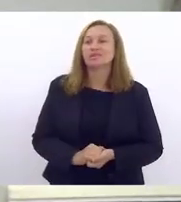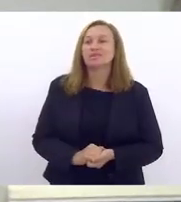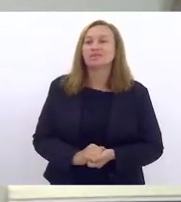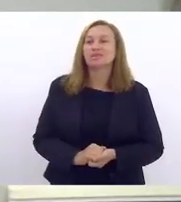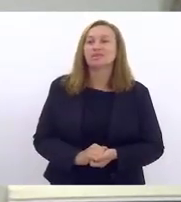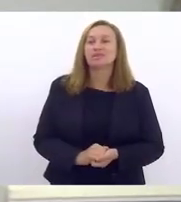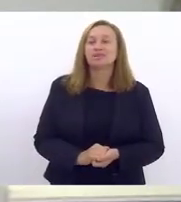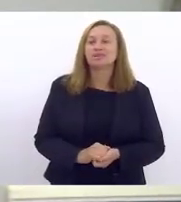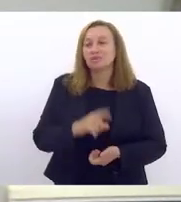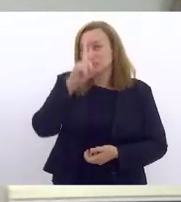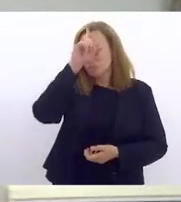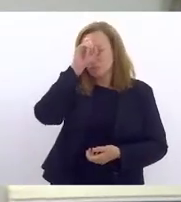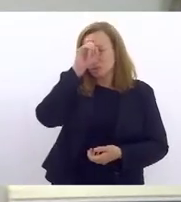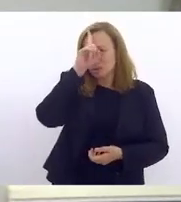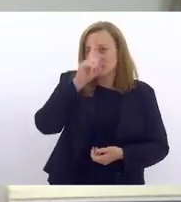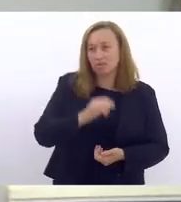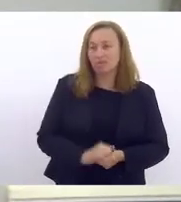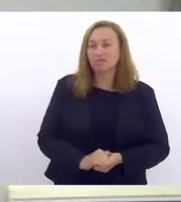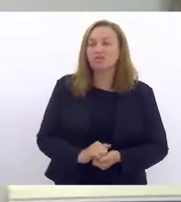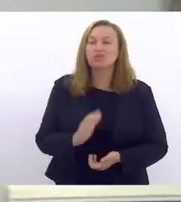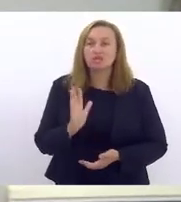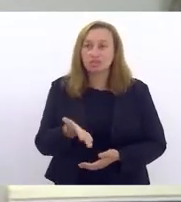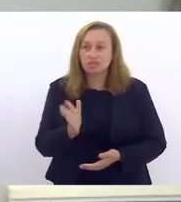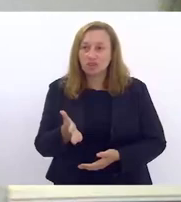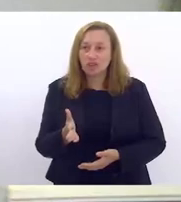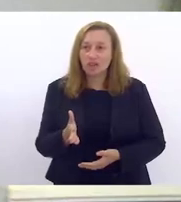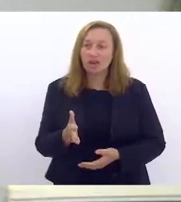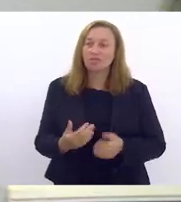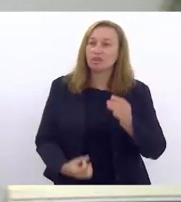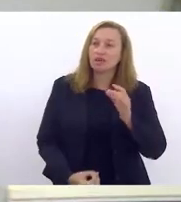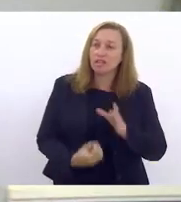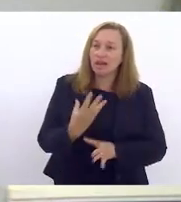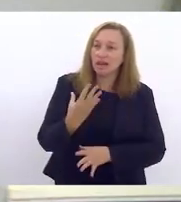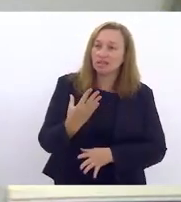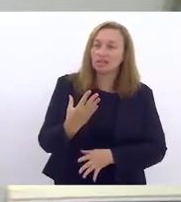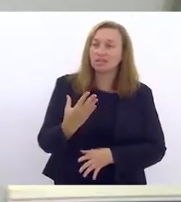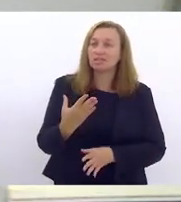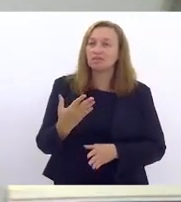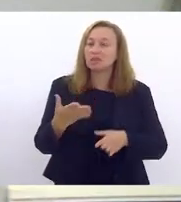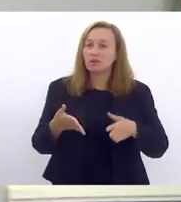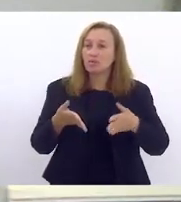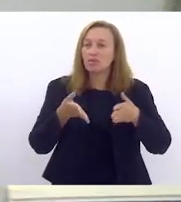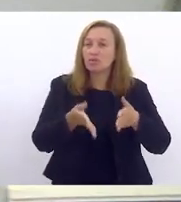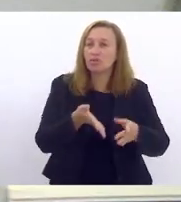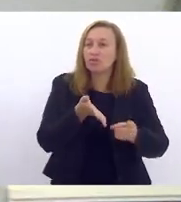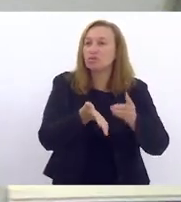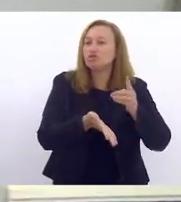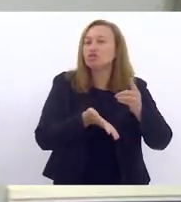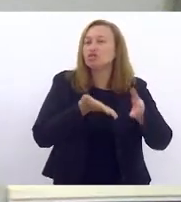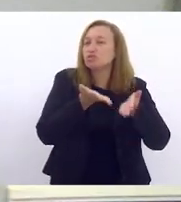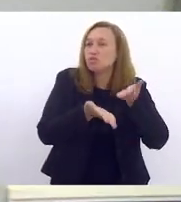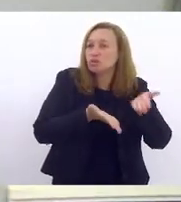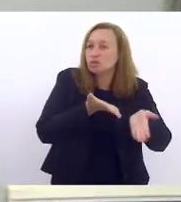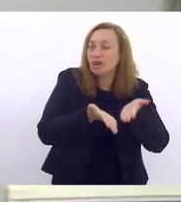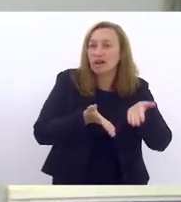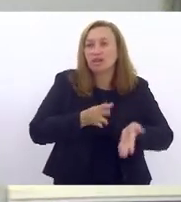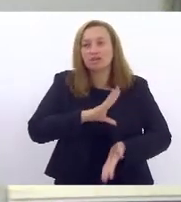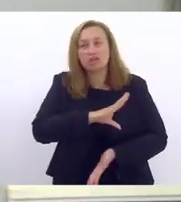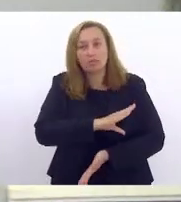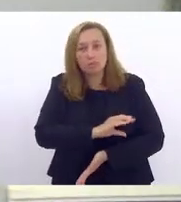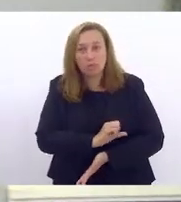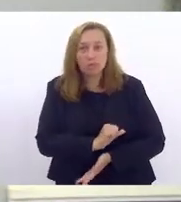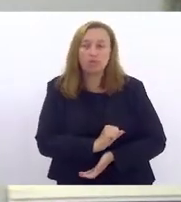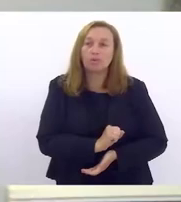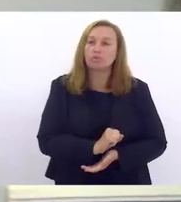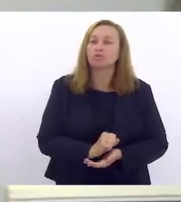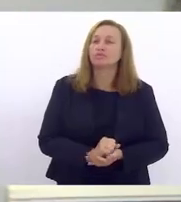é uma maternidade que já nasceu com um intuito de acolhimento, um intuito de amor, um